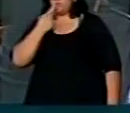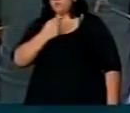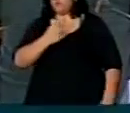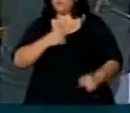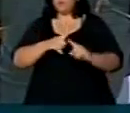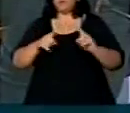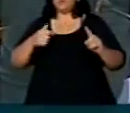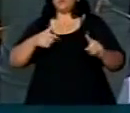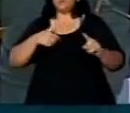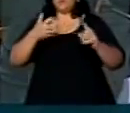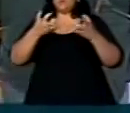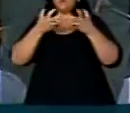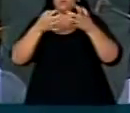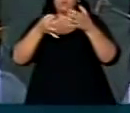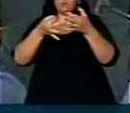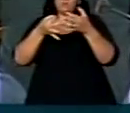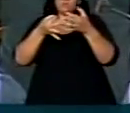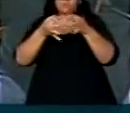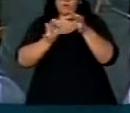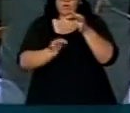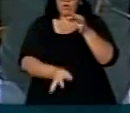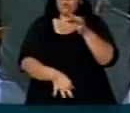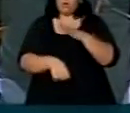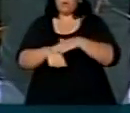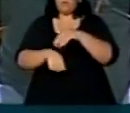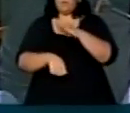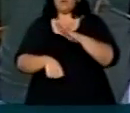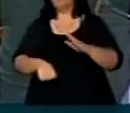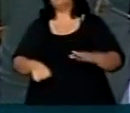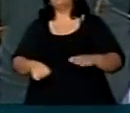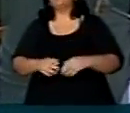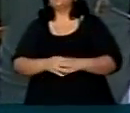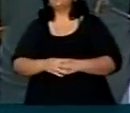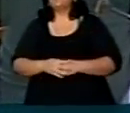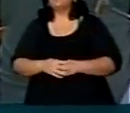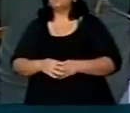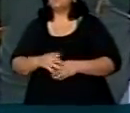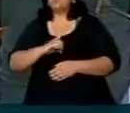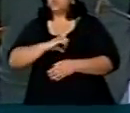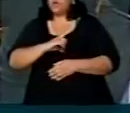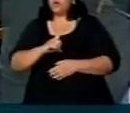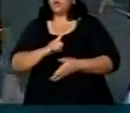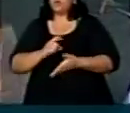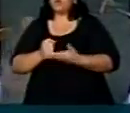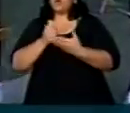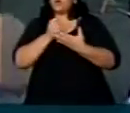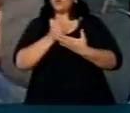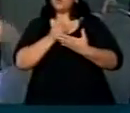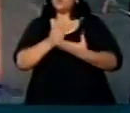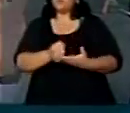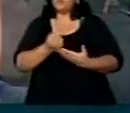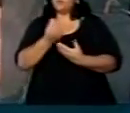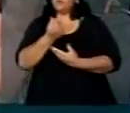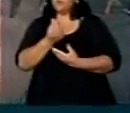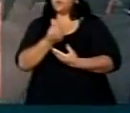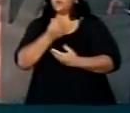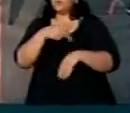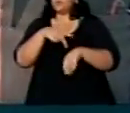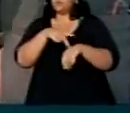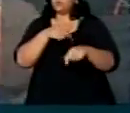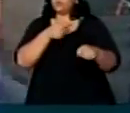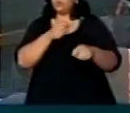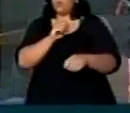detalhado. Quais são as contribuições financeiras de organismos internacionais que o Brasil é obrigado a